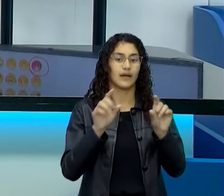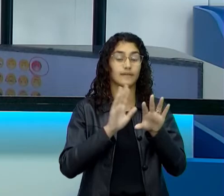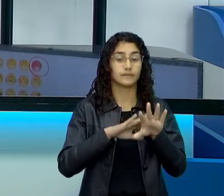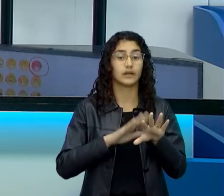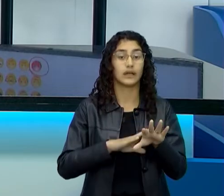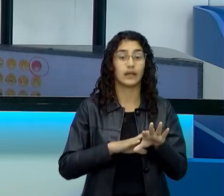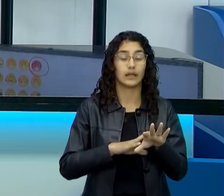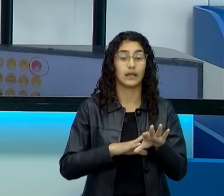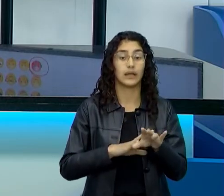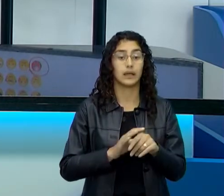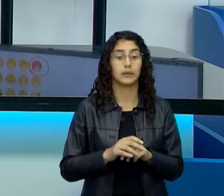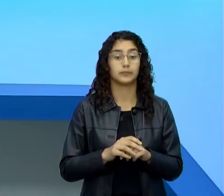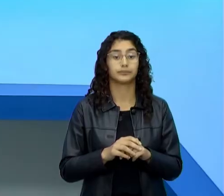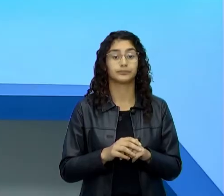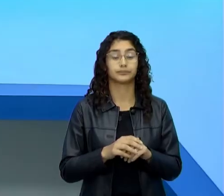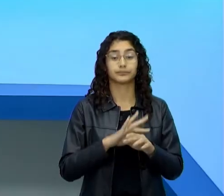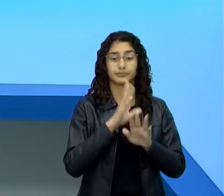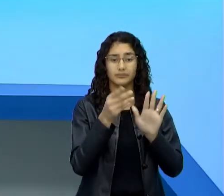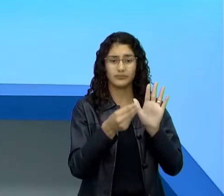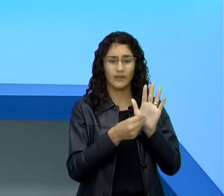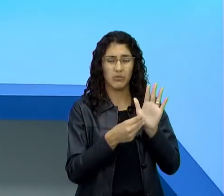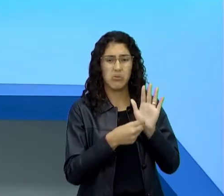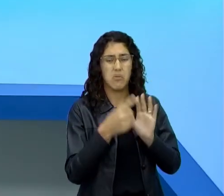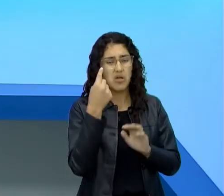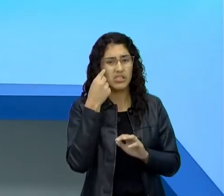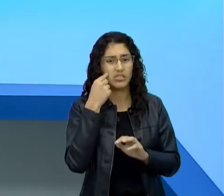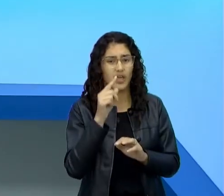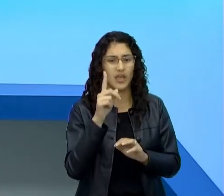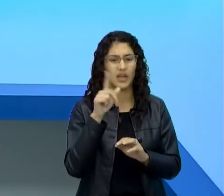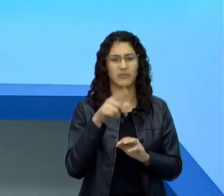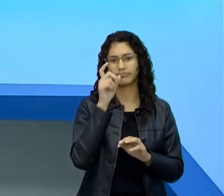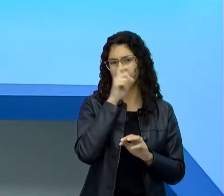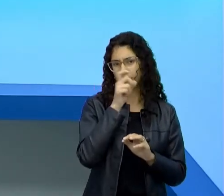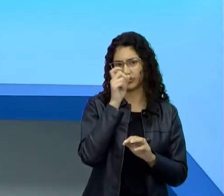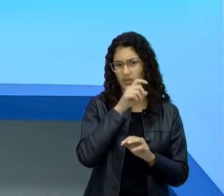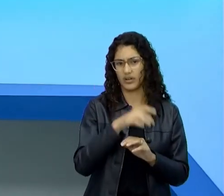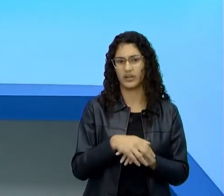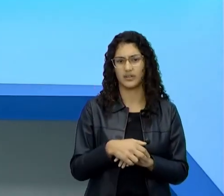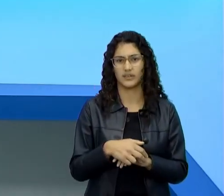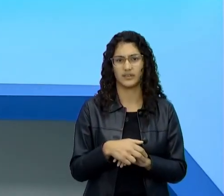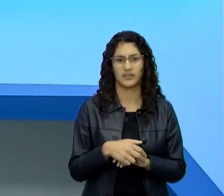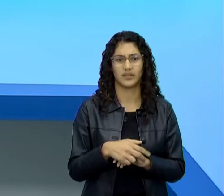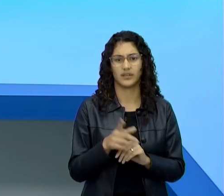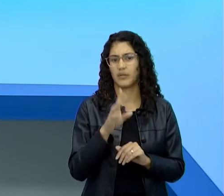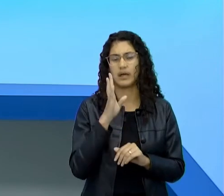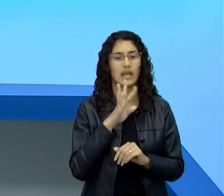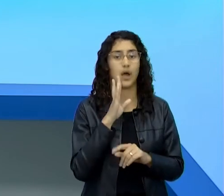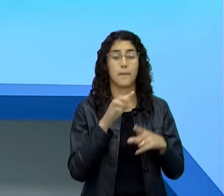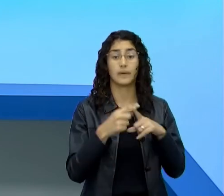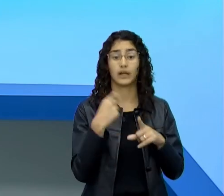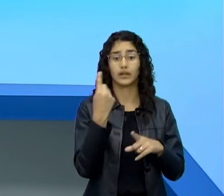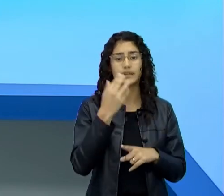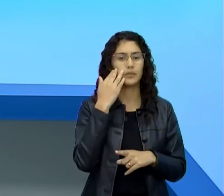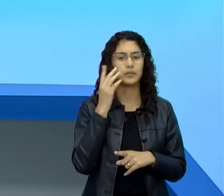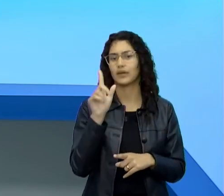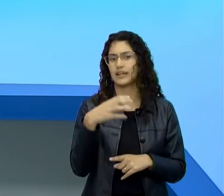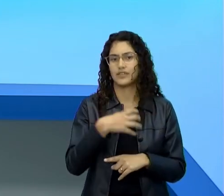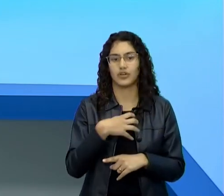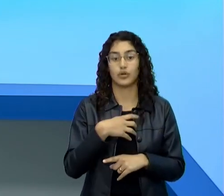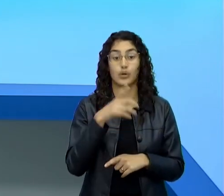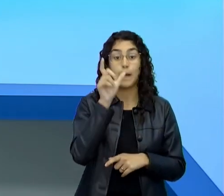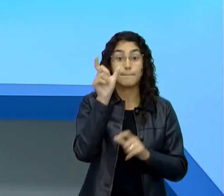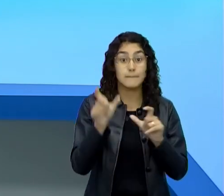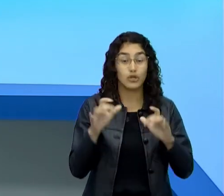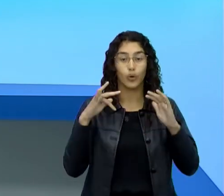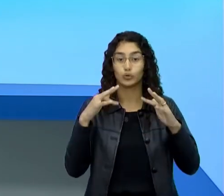ser, deve, ela né? Ela está mostrando uma ideia que é mentirosa. Ela não é legal porque a gente sabe que não é assim. As pessoas,